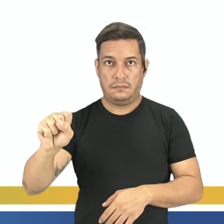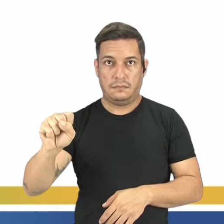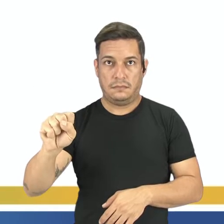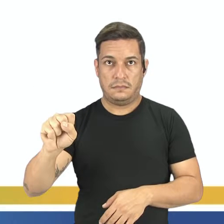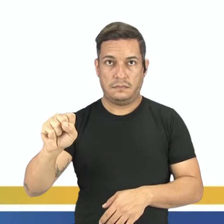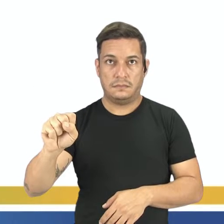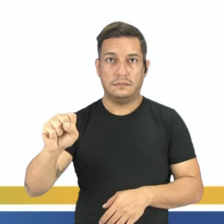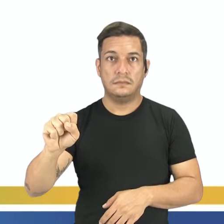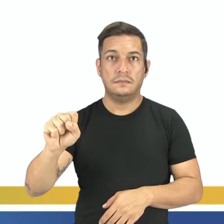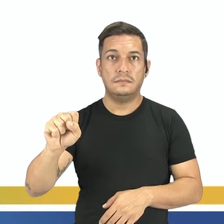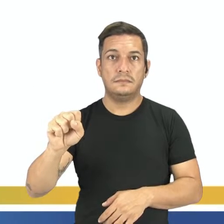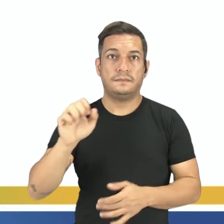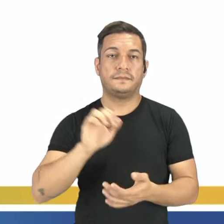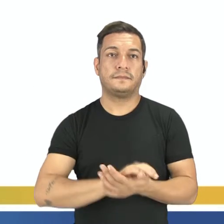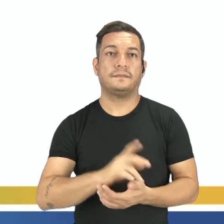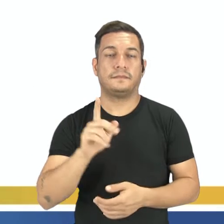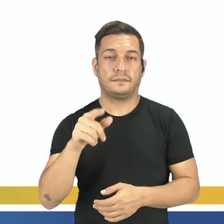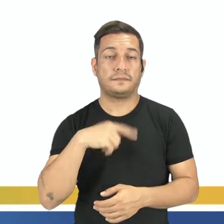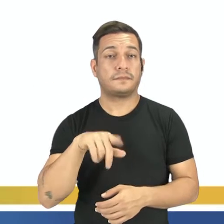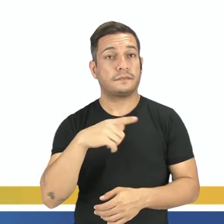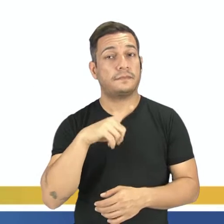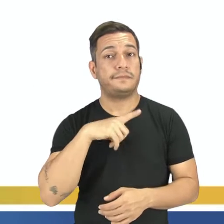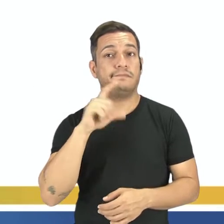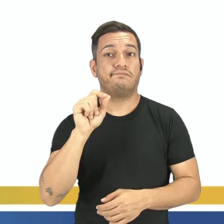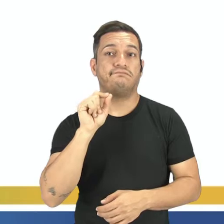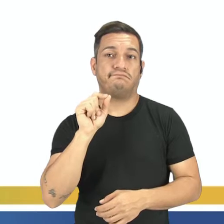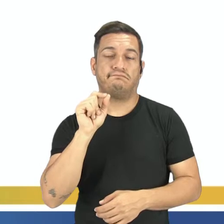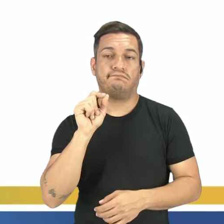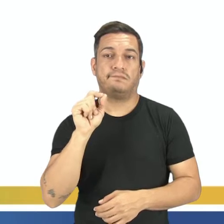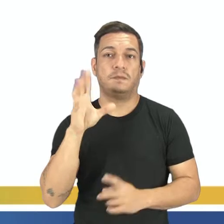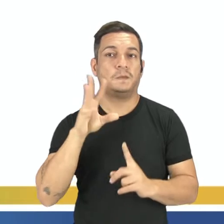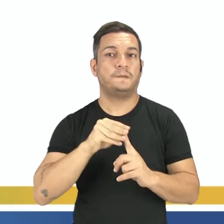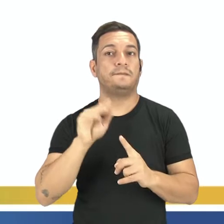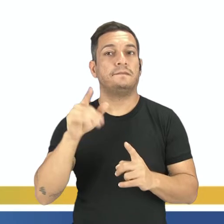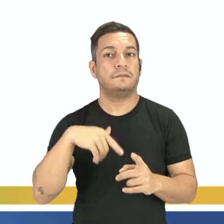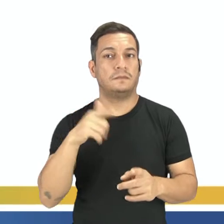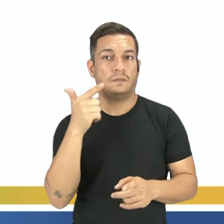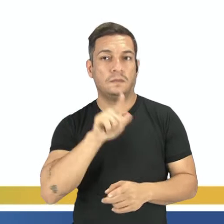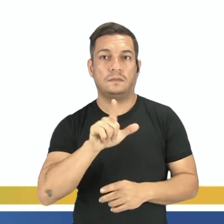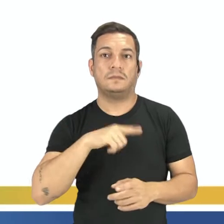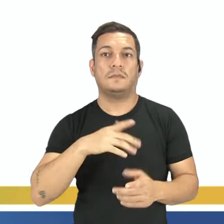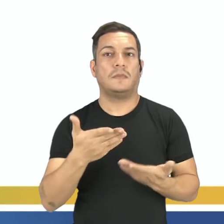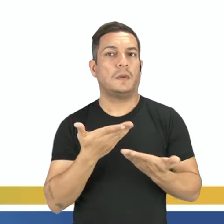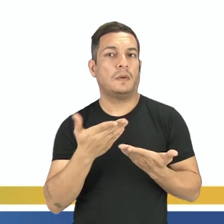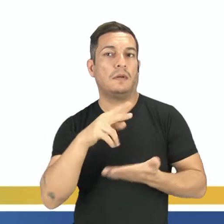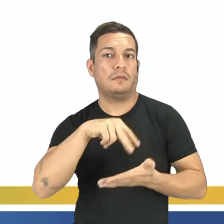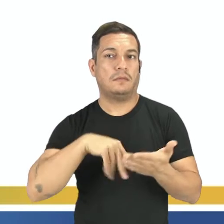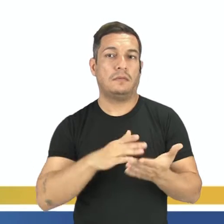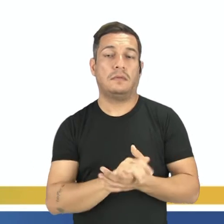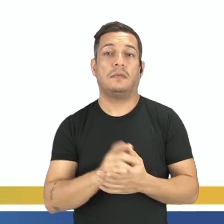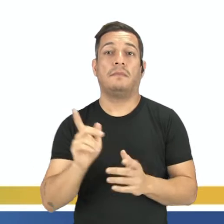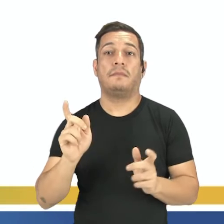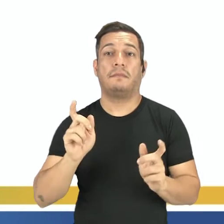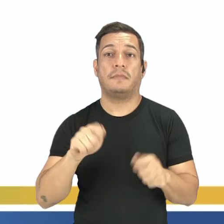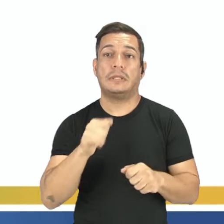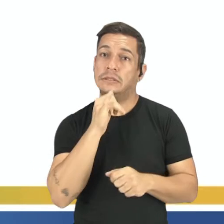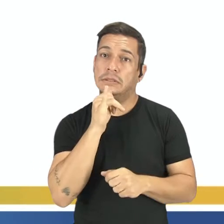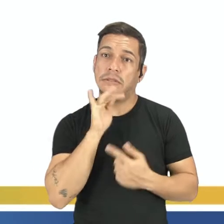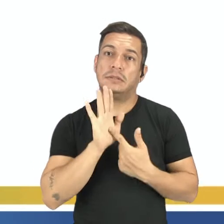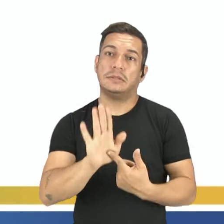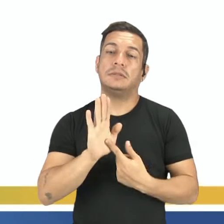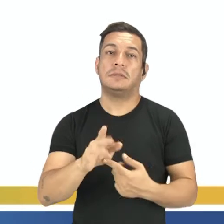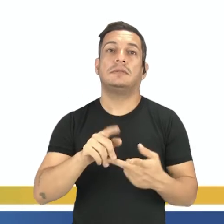desenvolver os argumentos de vocês, de modo que vocês tenham ali esse objetivo alcançado, que é convencer o leitor. Você pode usar